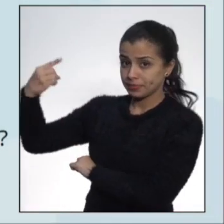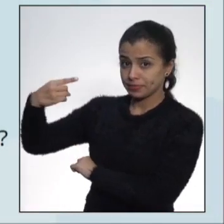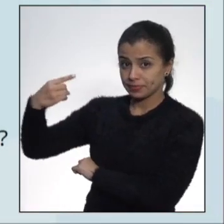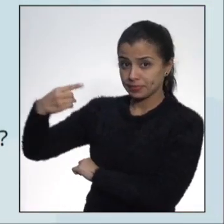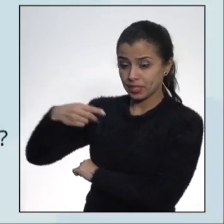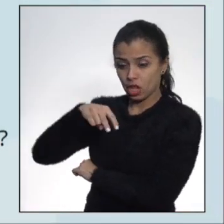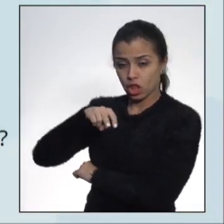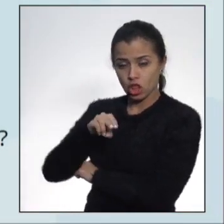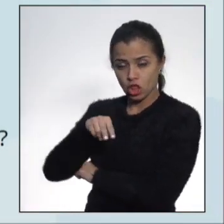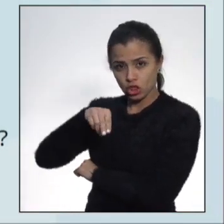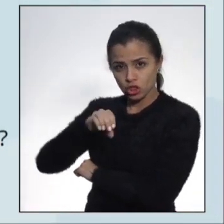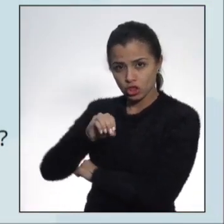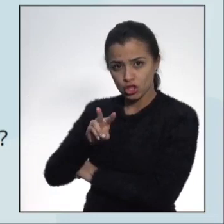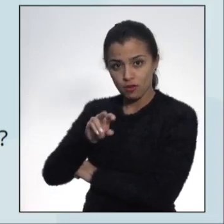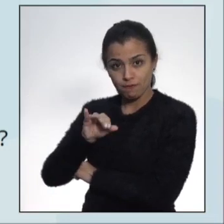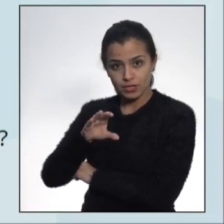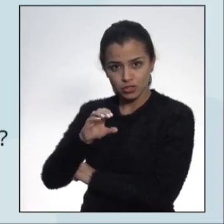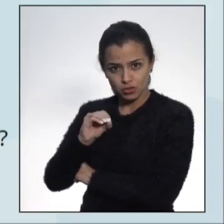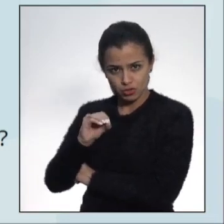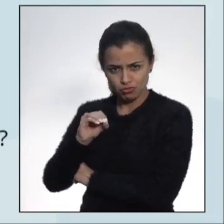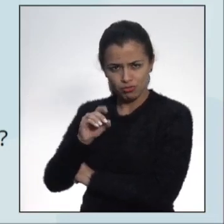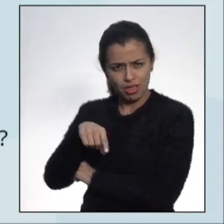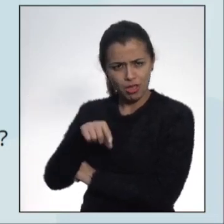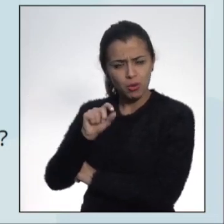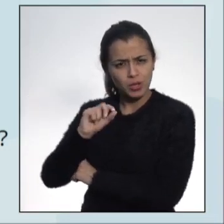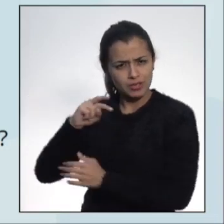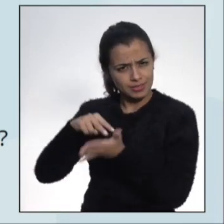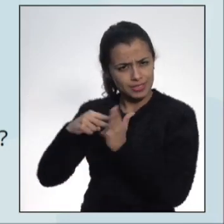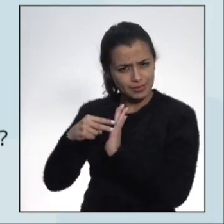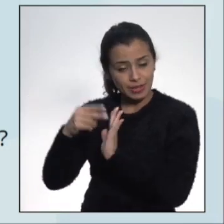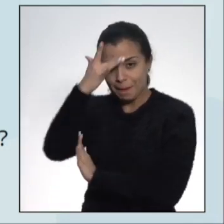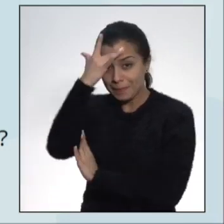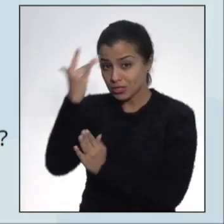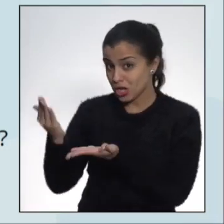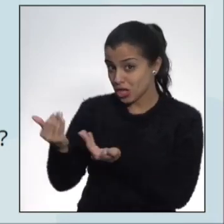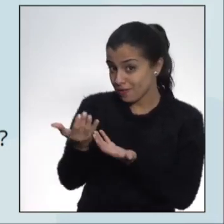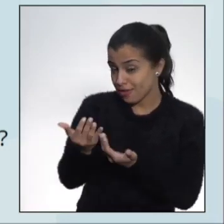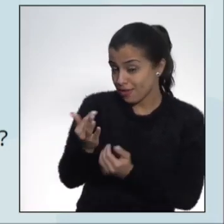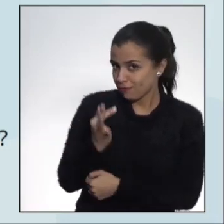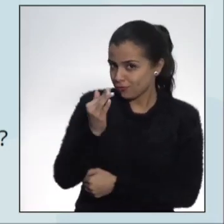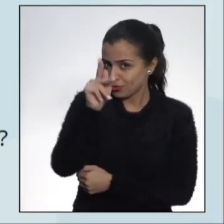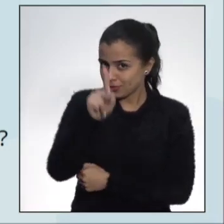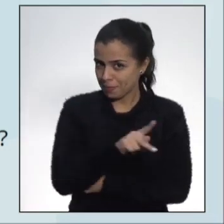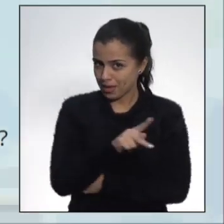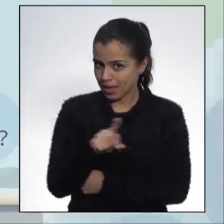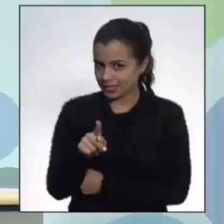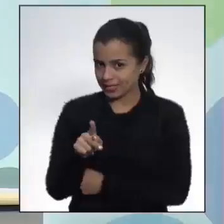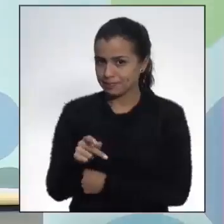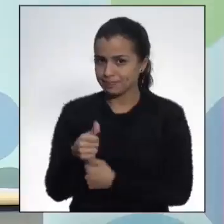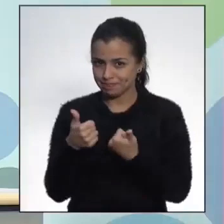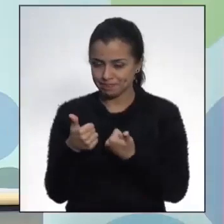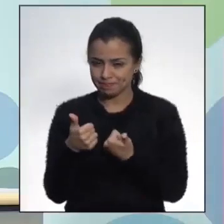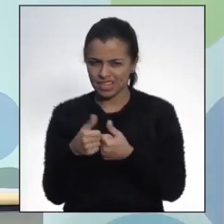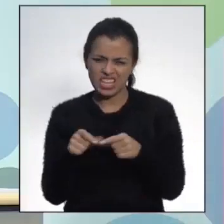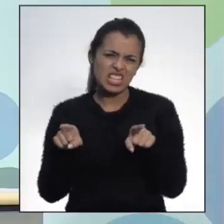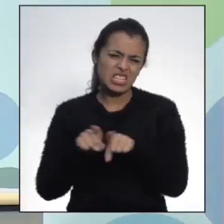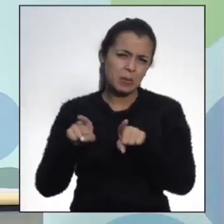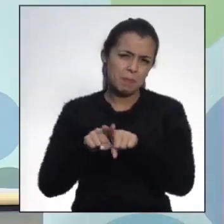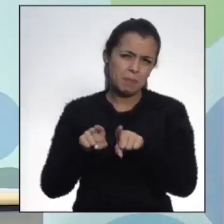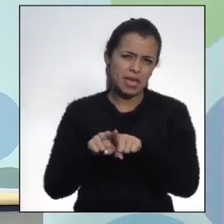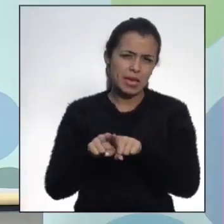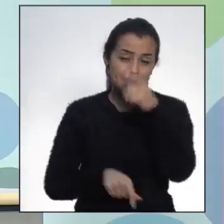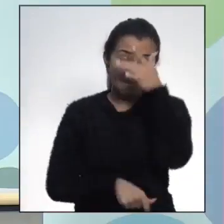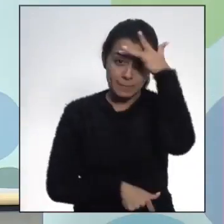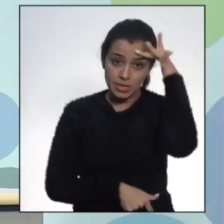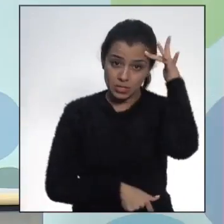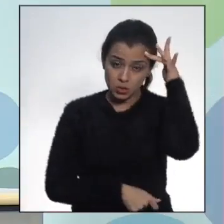padre jovem, estudante de teologia, que estuda para ser padre, tá certo? Também, eu acho que um seminarista, ele estuda para